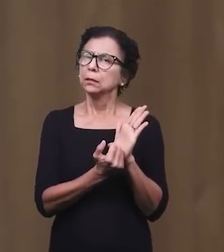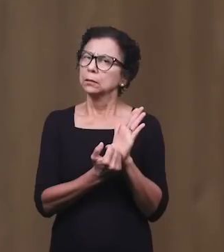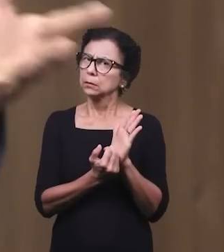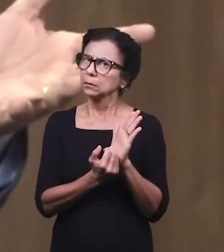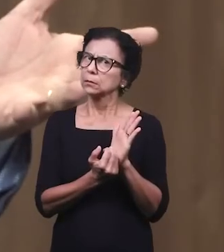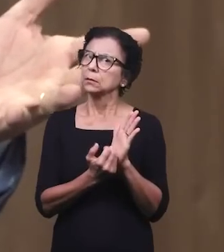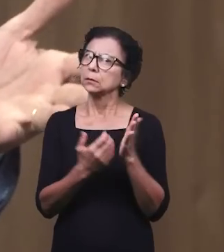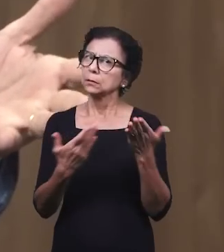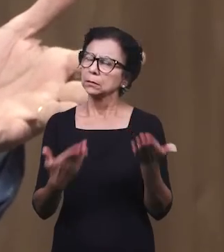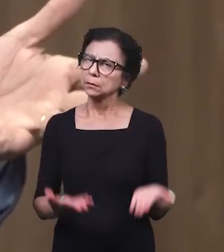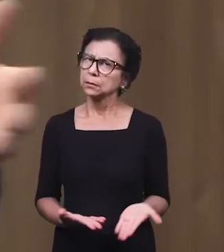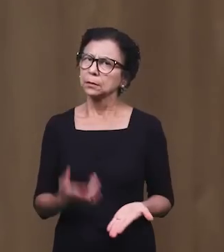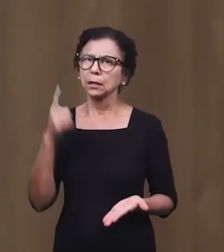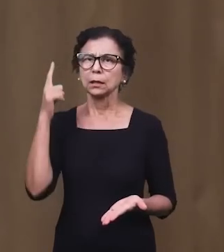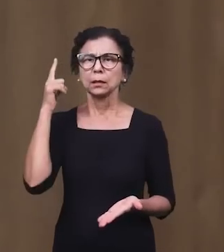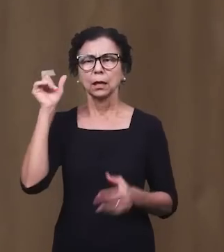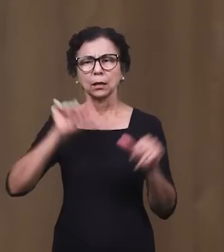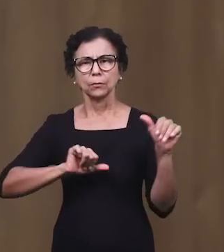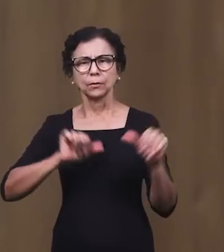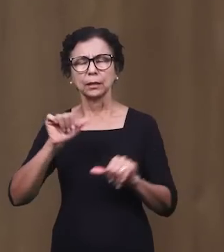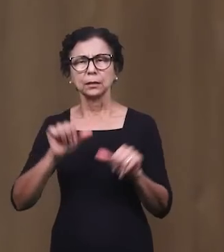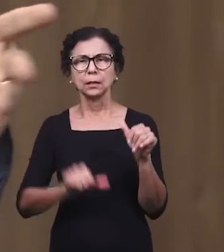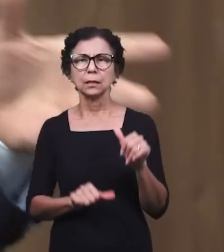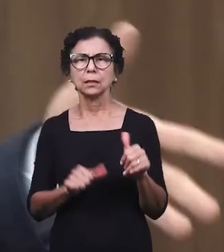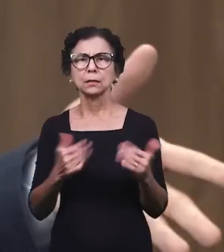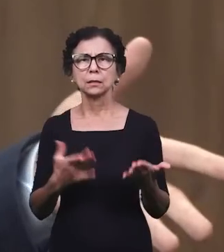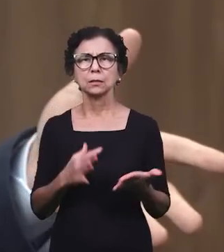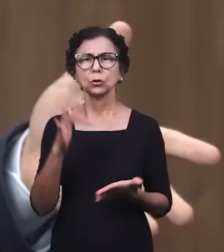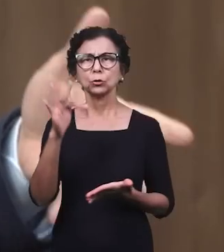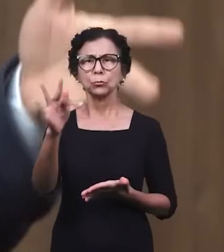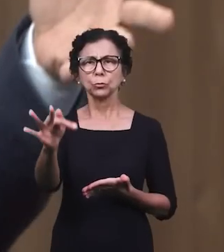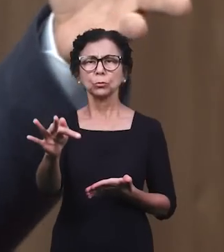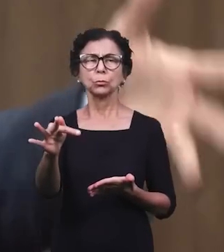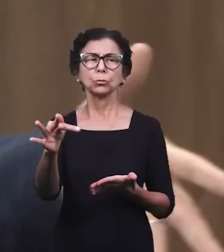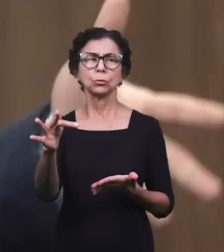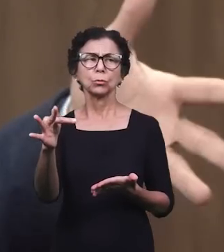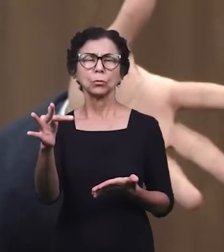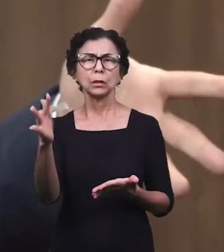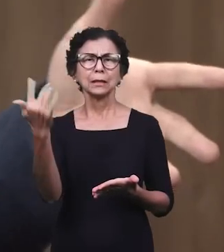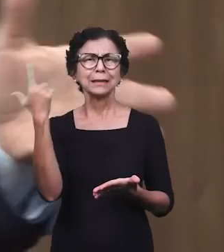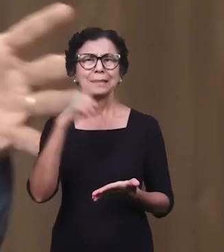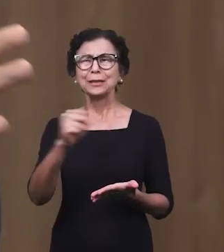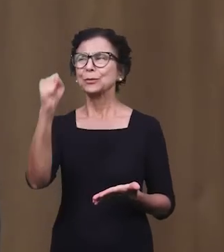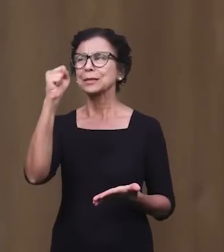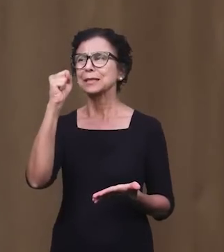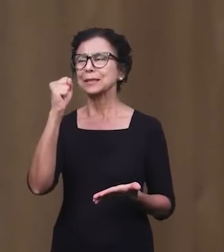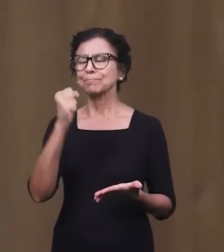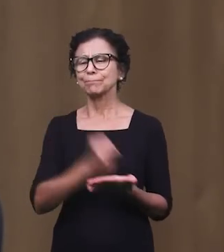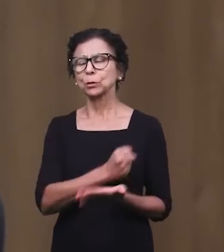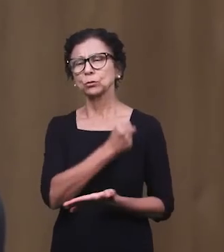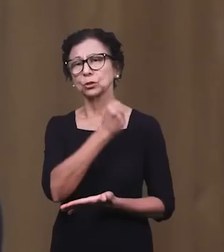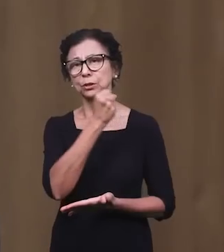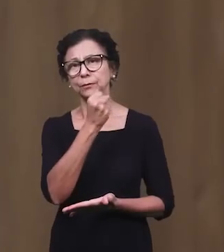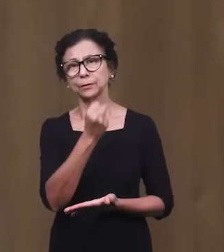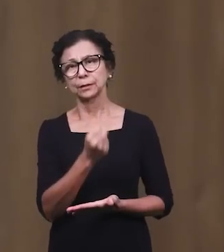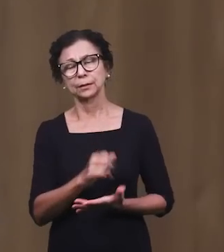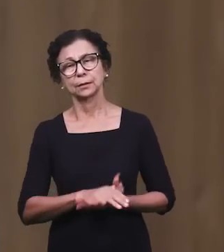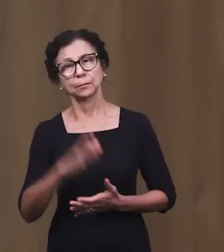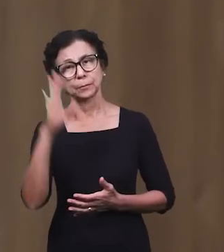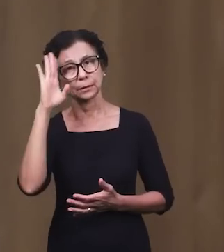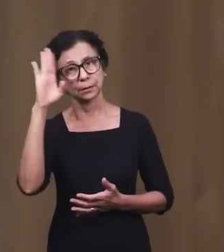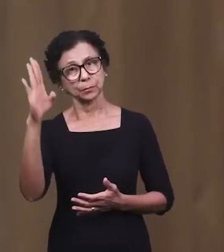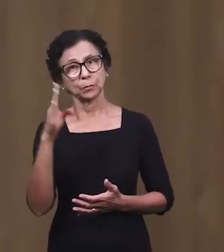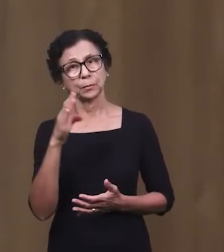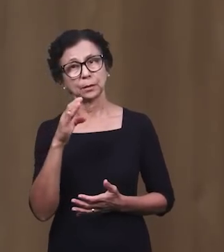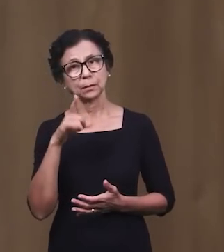uma decepção, e ainda mais se você coloca essa expectativa sobre a família, sobre os filhos, tem que ter muito equilíbrio e